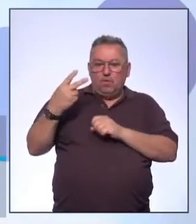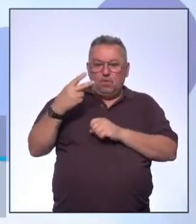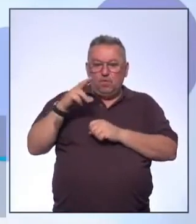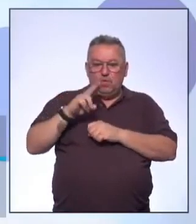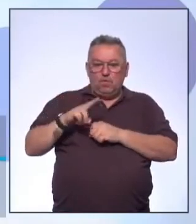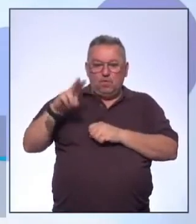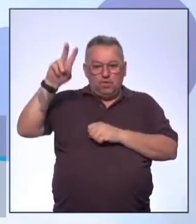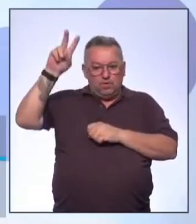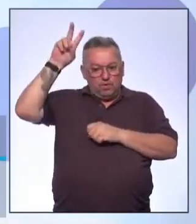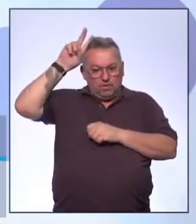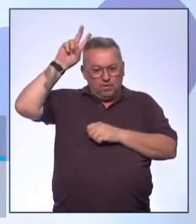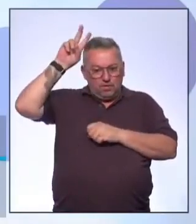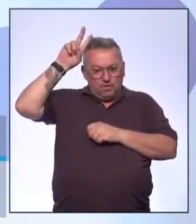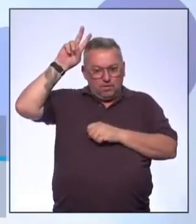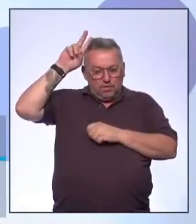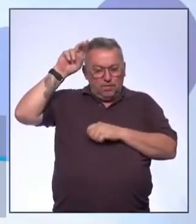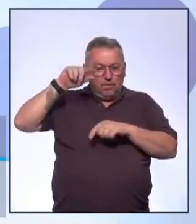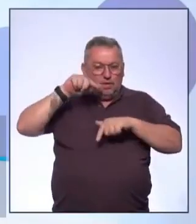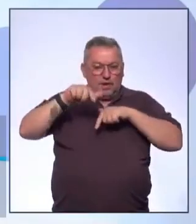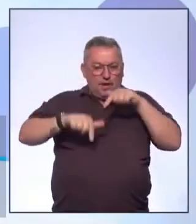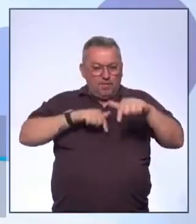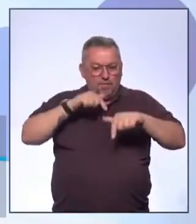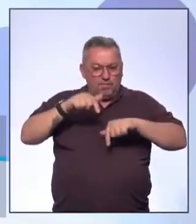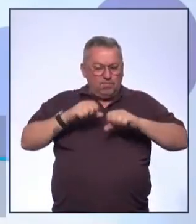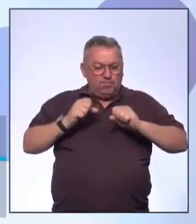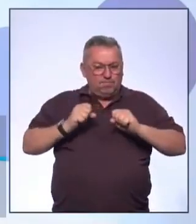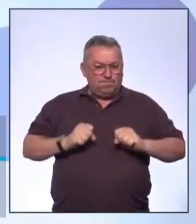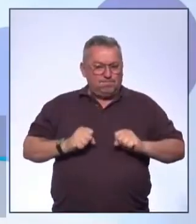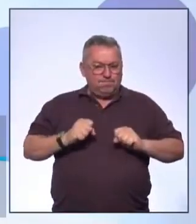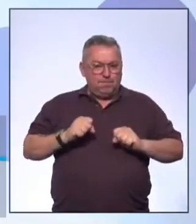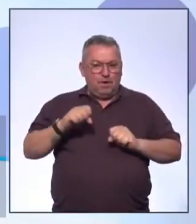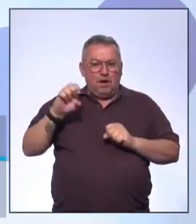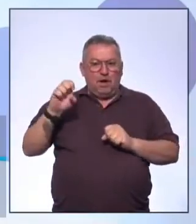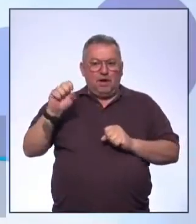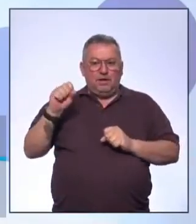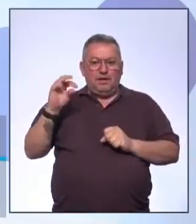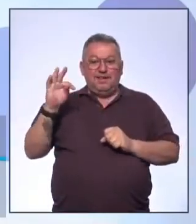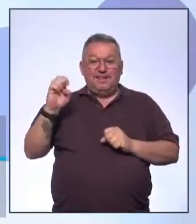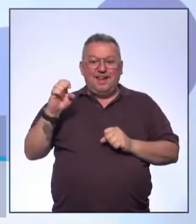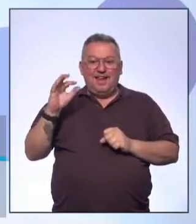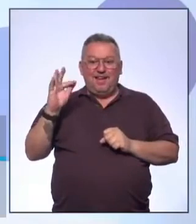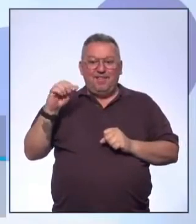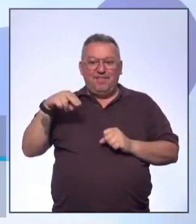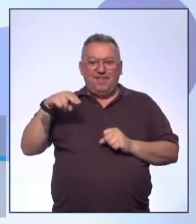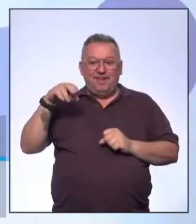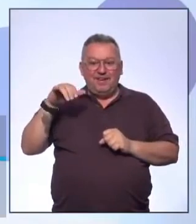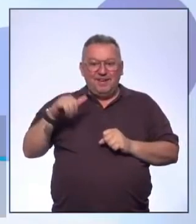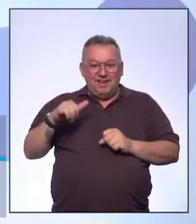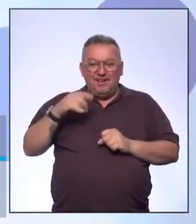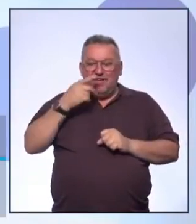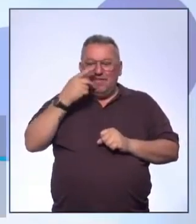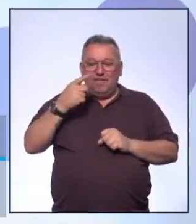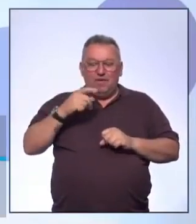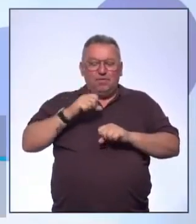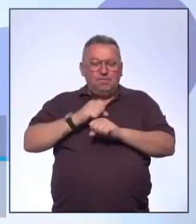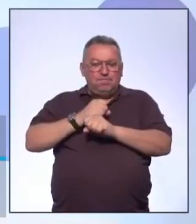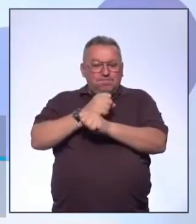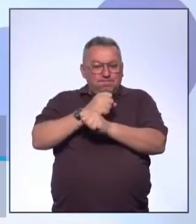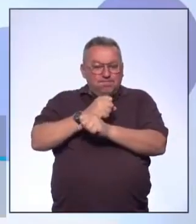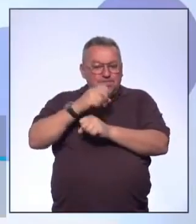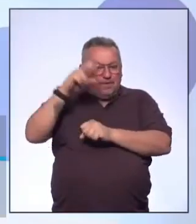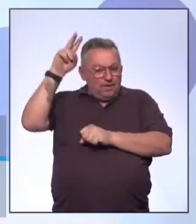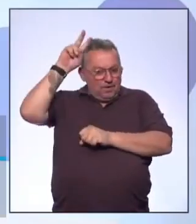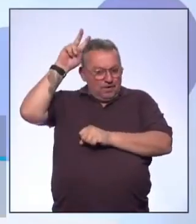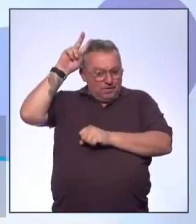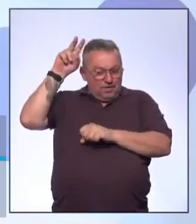usaram indígenas como mão de obra. A Stephanie Ribeiro, ela disse que a escravidão dos indígenas é a semelhança.